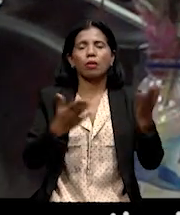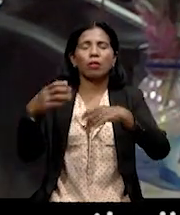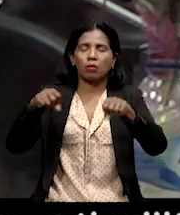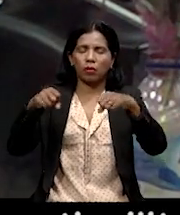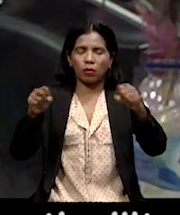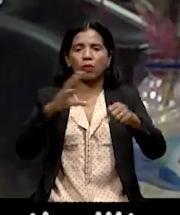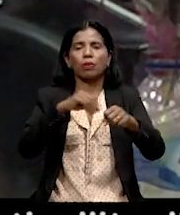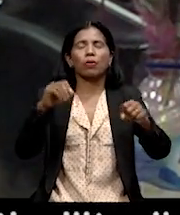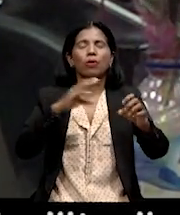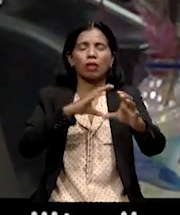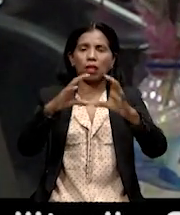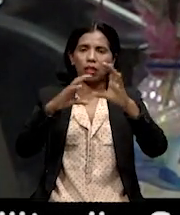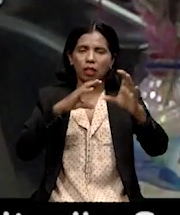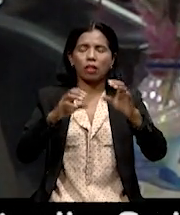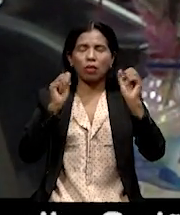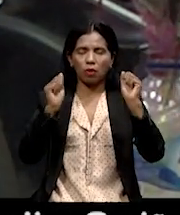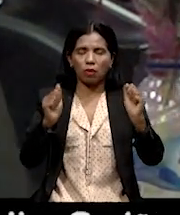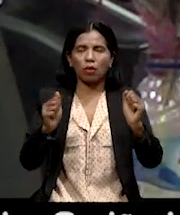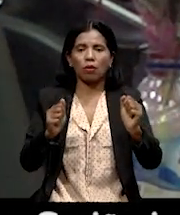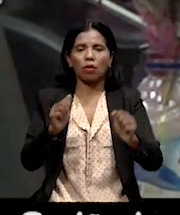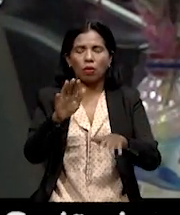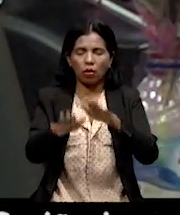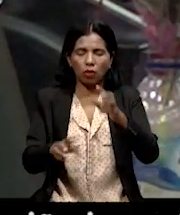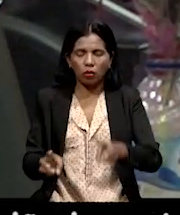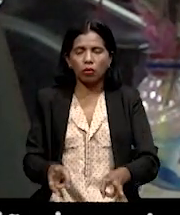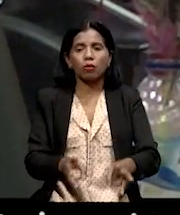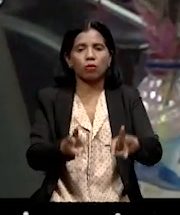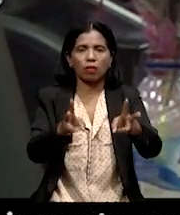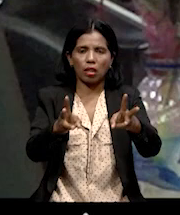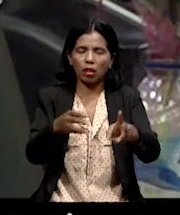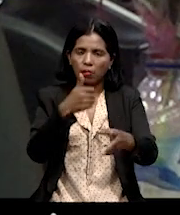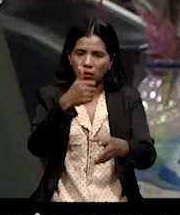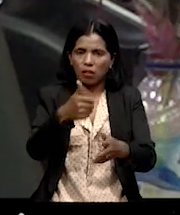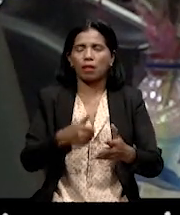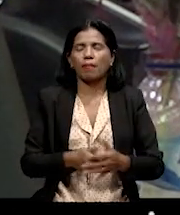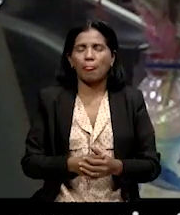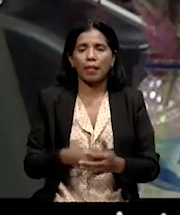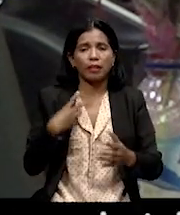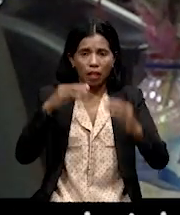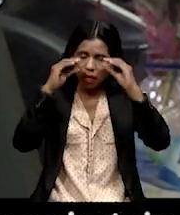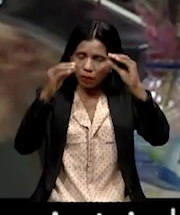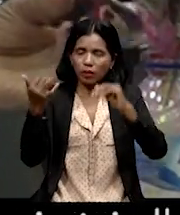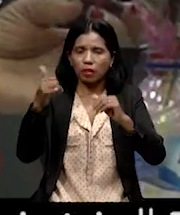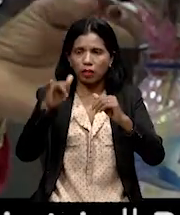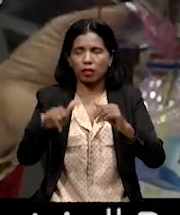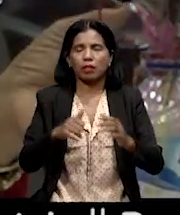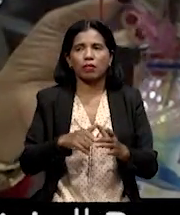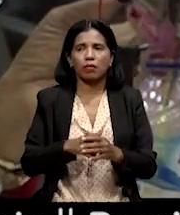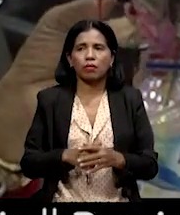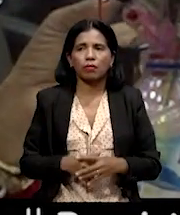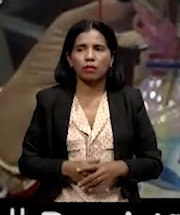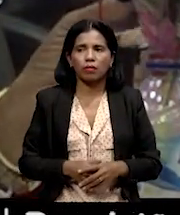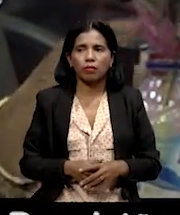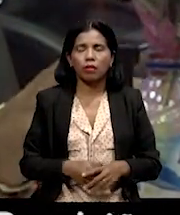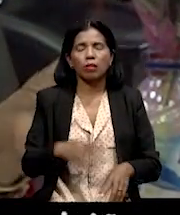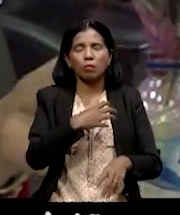no né, ser bele, lau, lau, ho, ho, turi ser ne dalantam. E te quando foi educação, vai ser, ser ministro, ser quando foi, essa polícia,